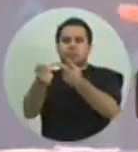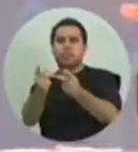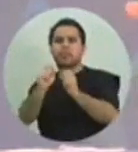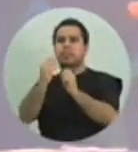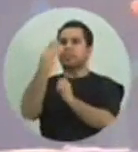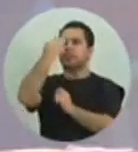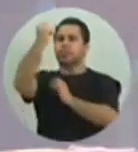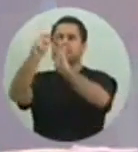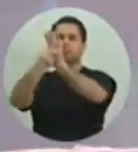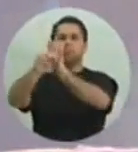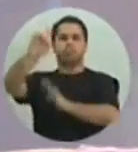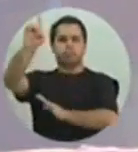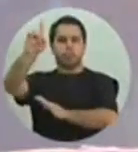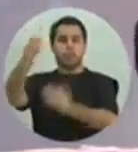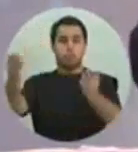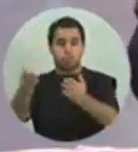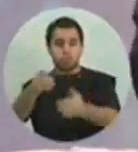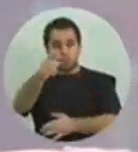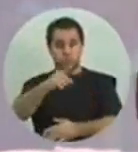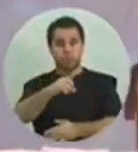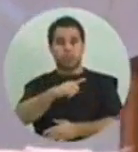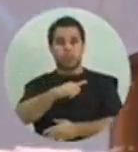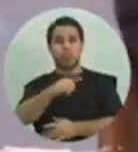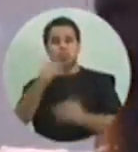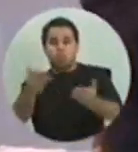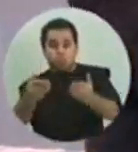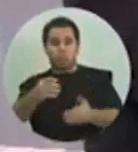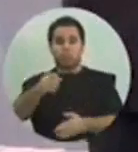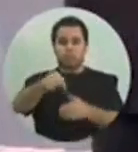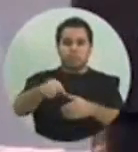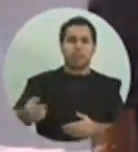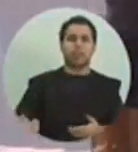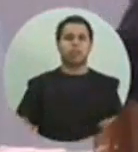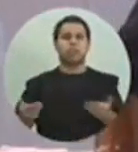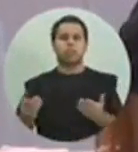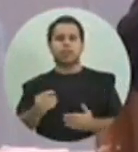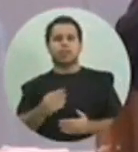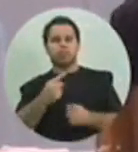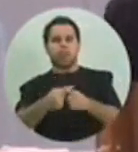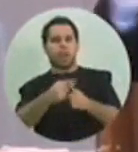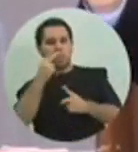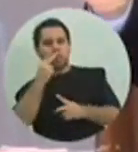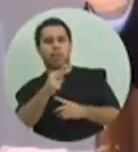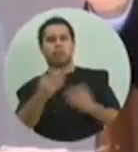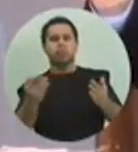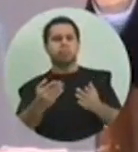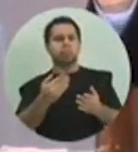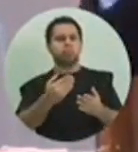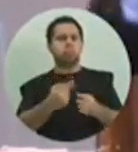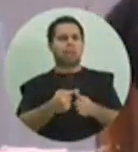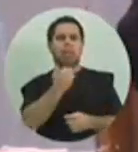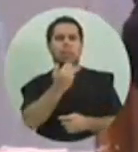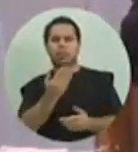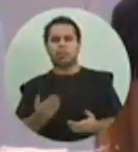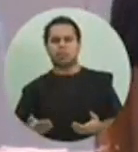tenho certeza que você não está aqui nesse domingo que está meio frio, meio estranho, por acaso.